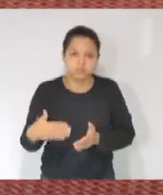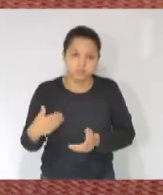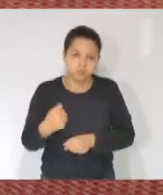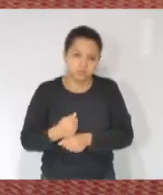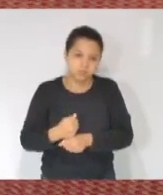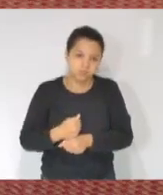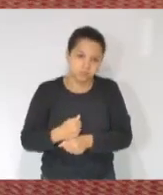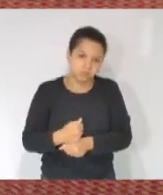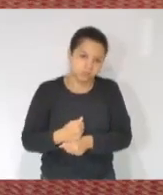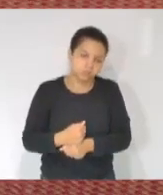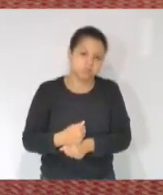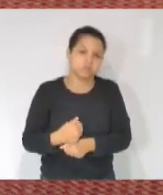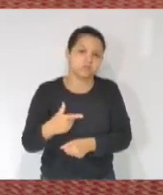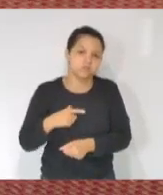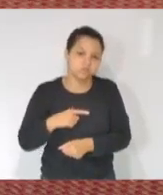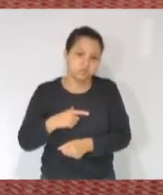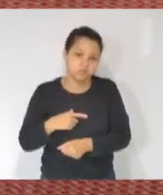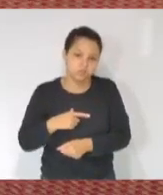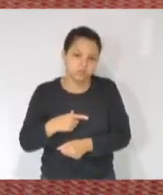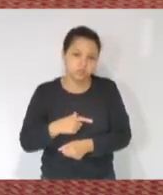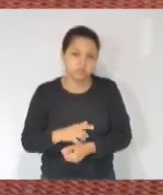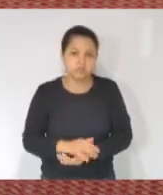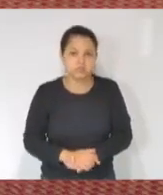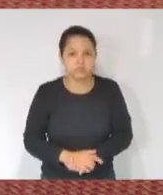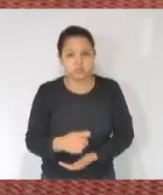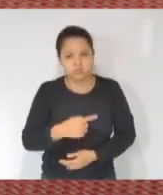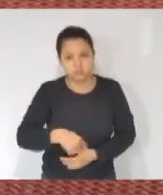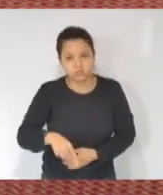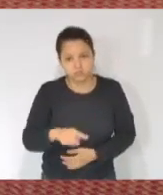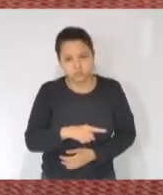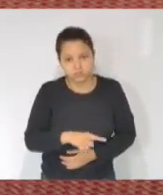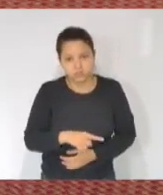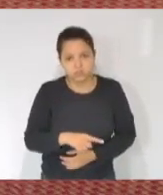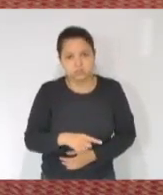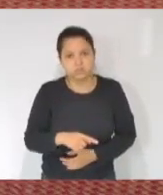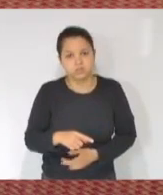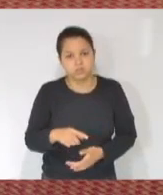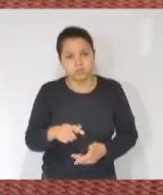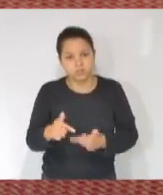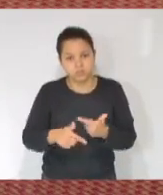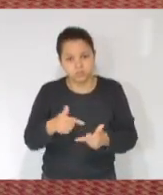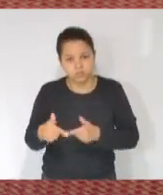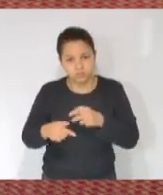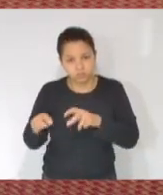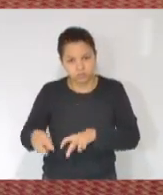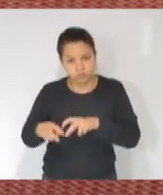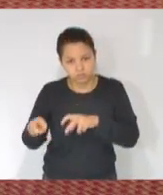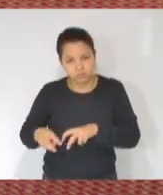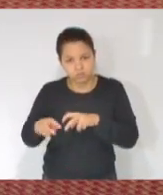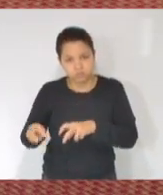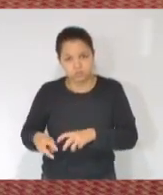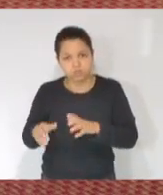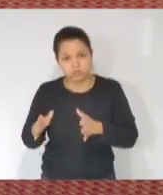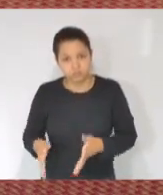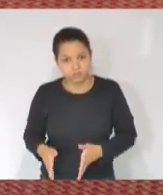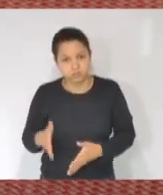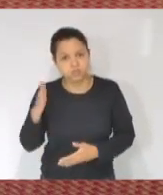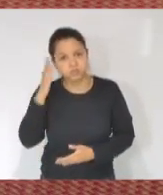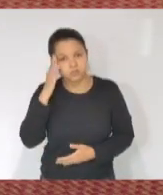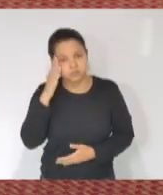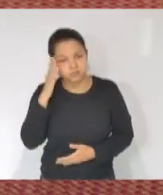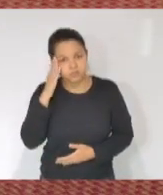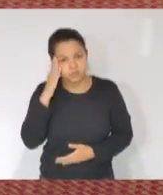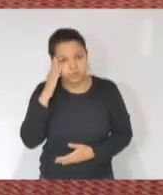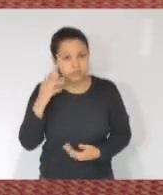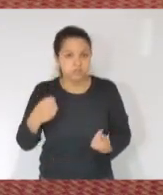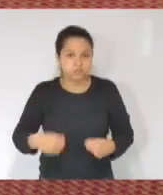tanto tempo. Nós, digo, agricultores, que também já fui agricultor, sei da